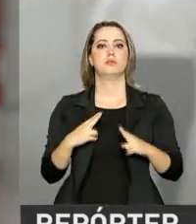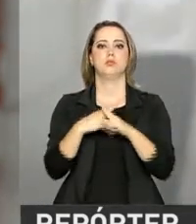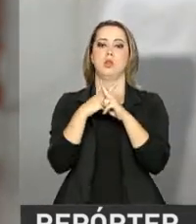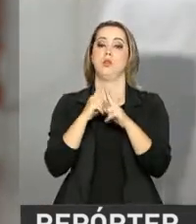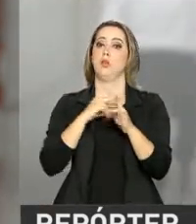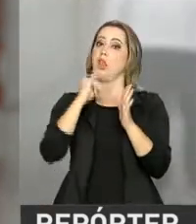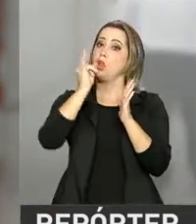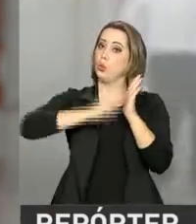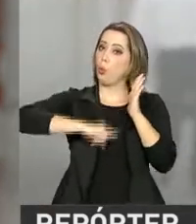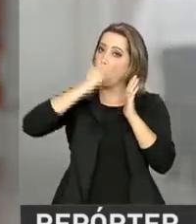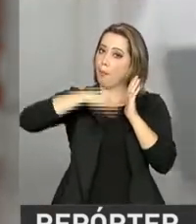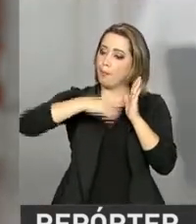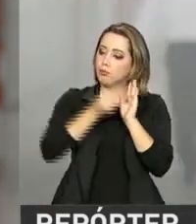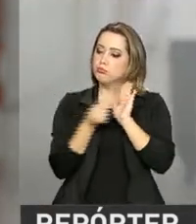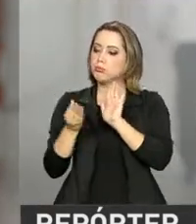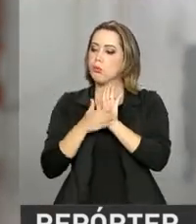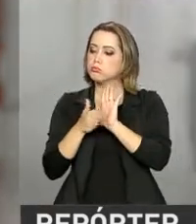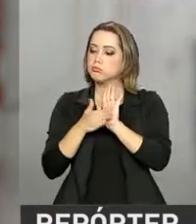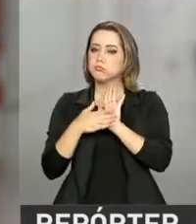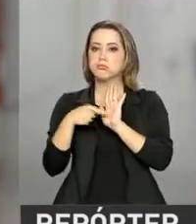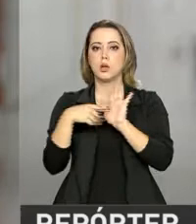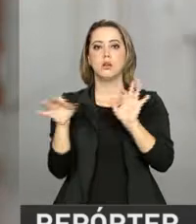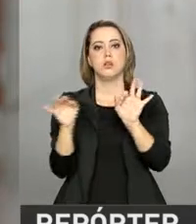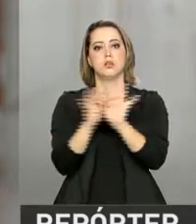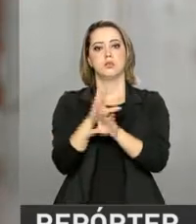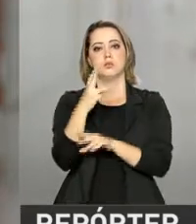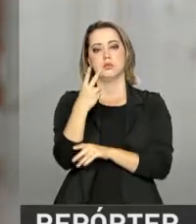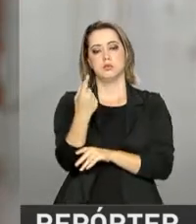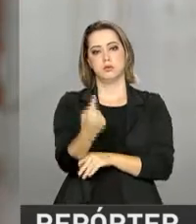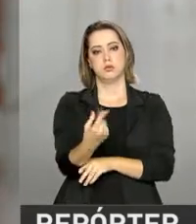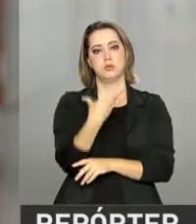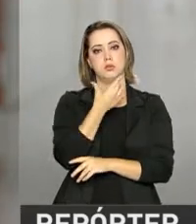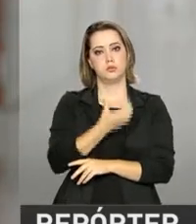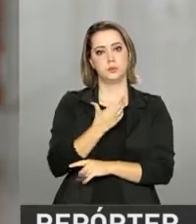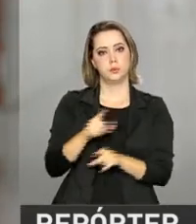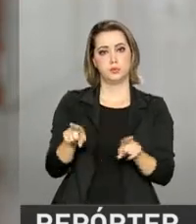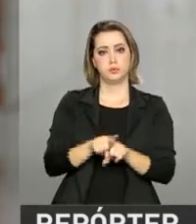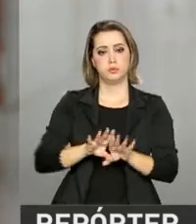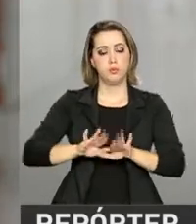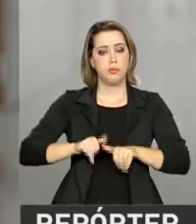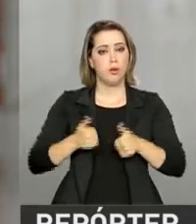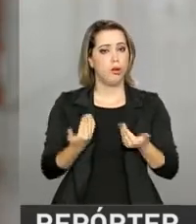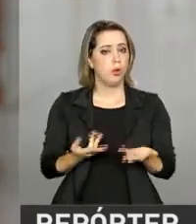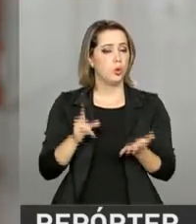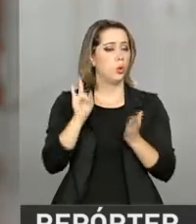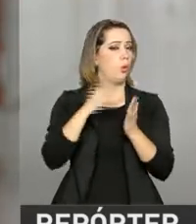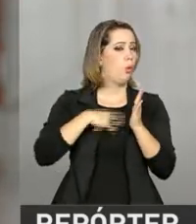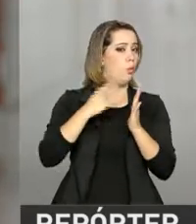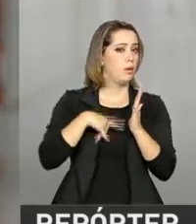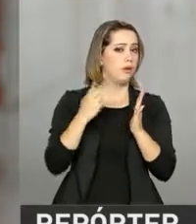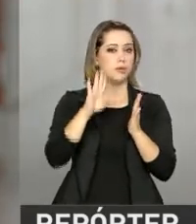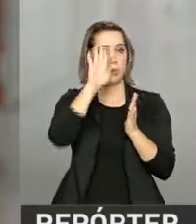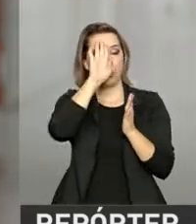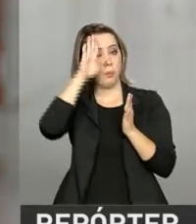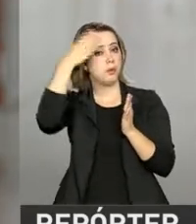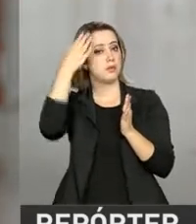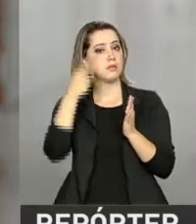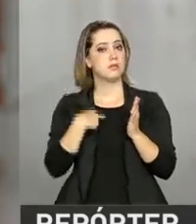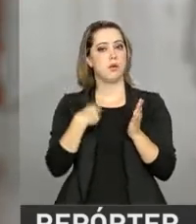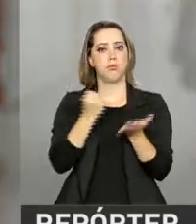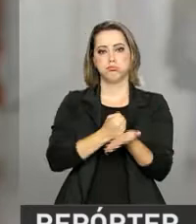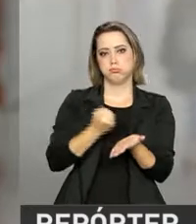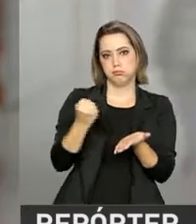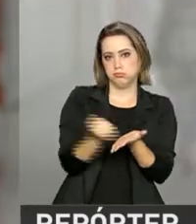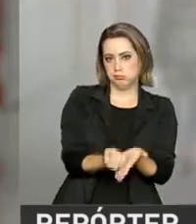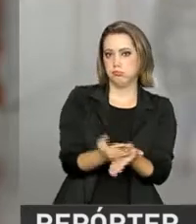que comprove que o seu vínculo foi 5 até 31 12 quais documentos principalmente e mais usual a carteira